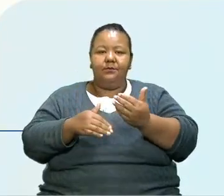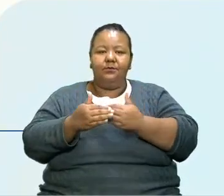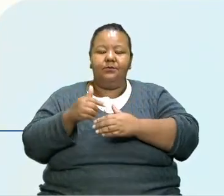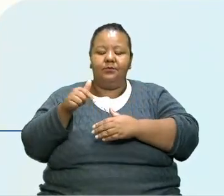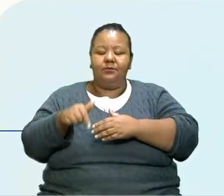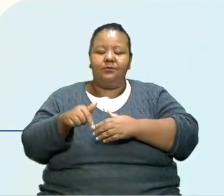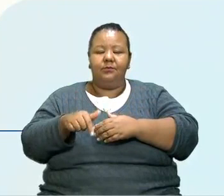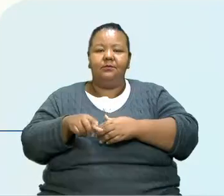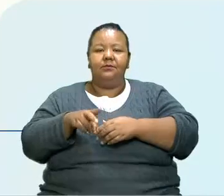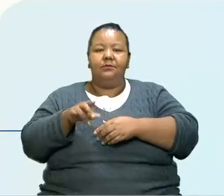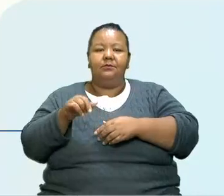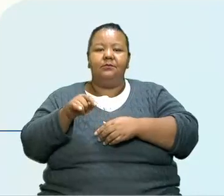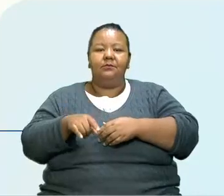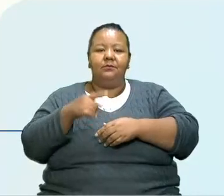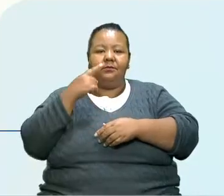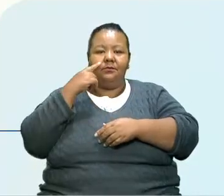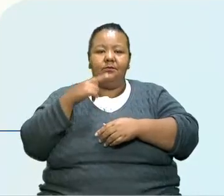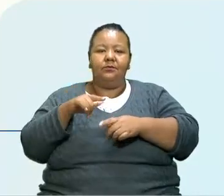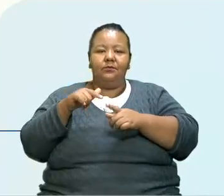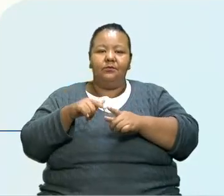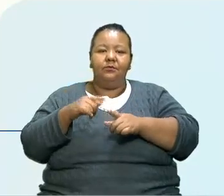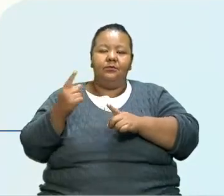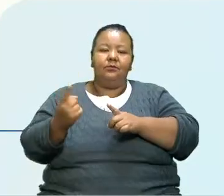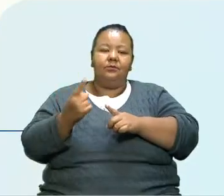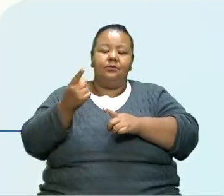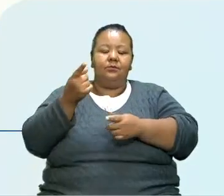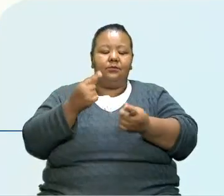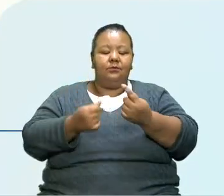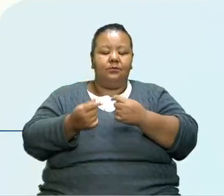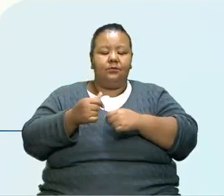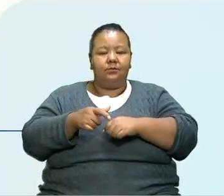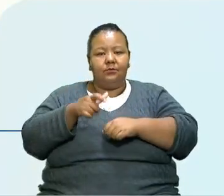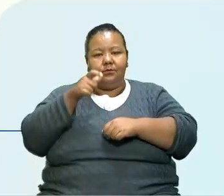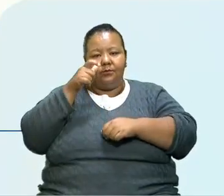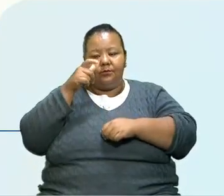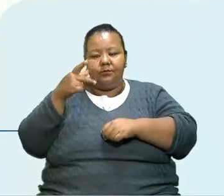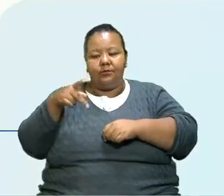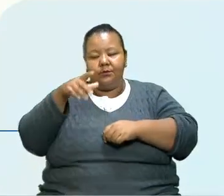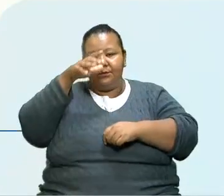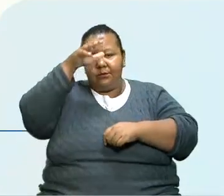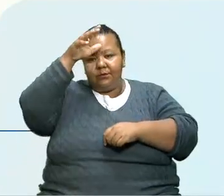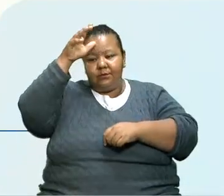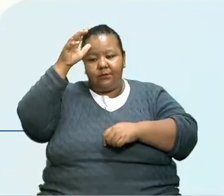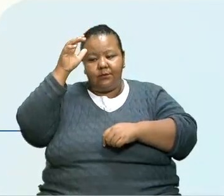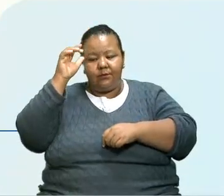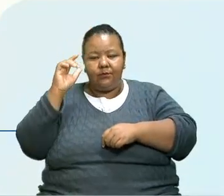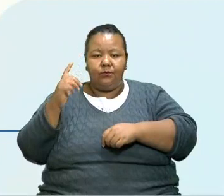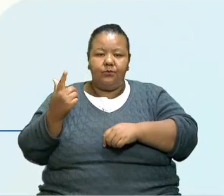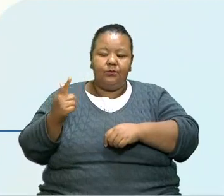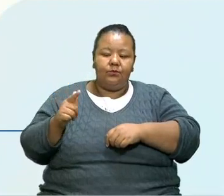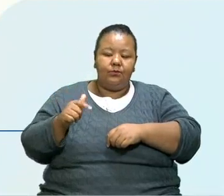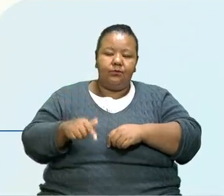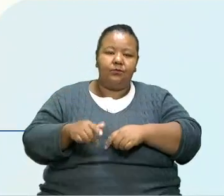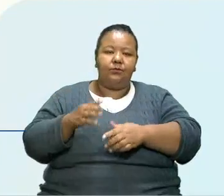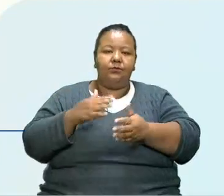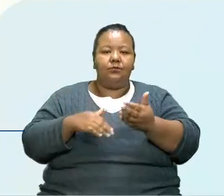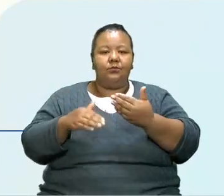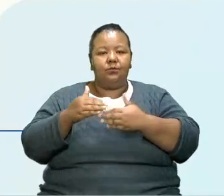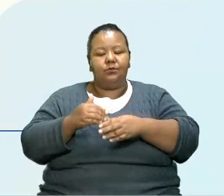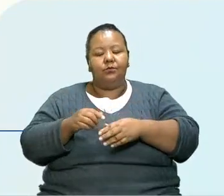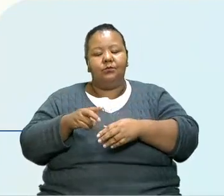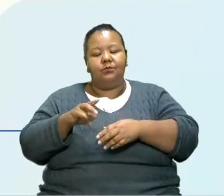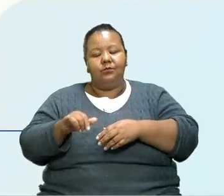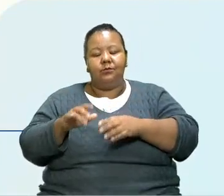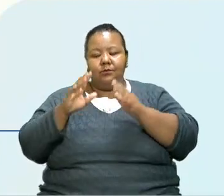aqui, eu vou, desde a alta administração, olhar para quem? Para o meu cliente, a minha gerência, o cliente. Todos vão